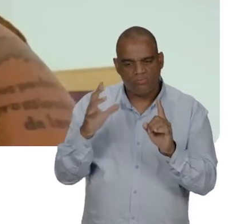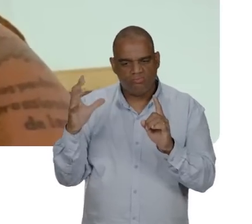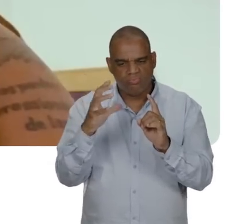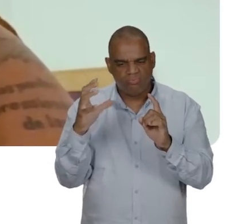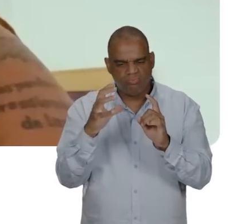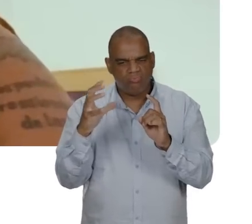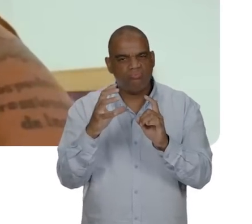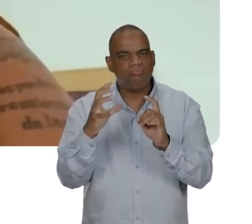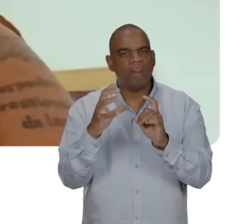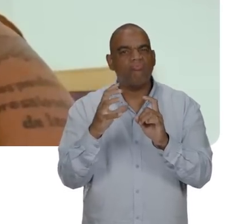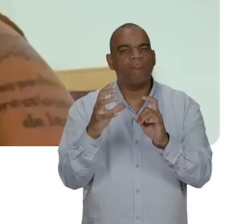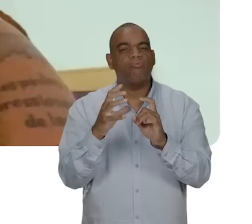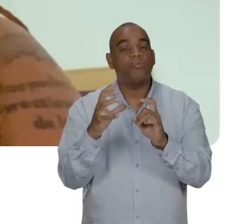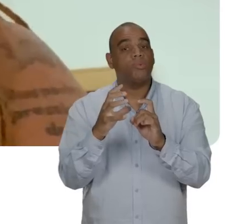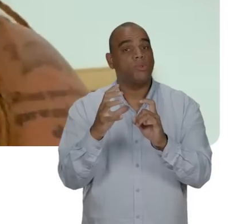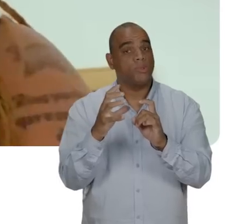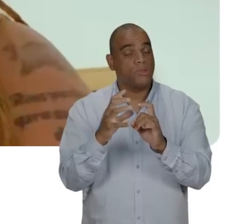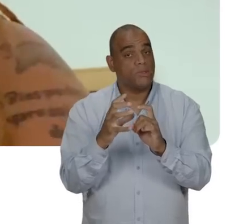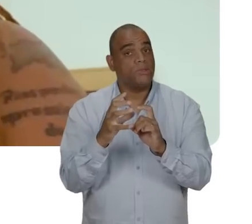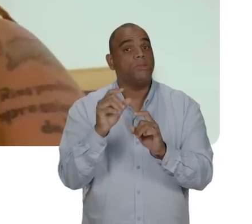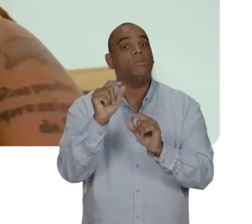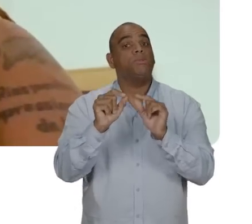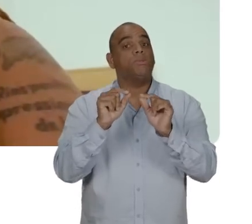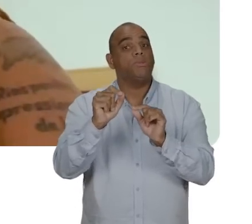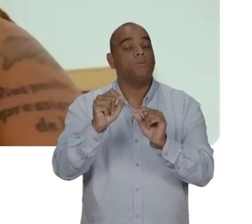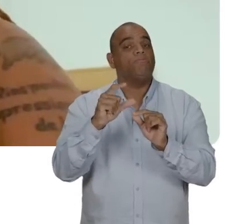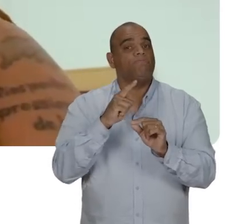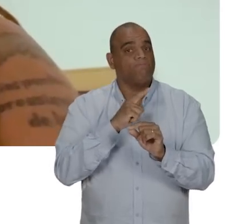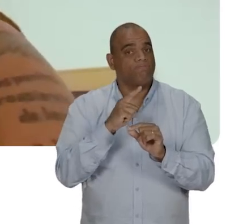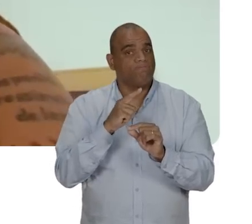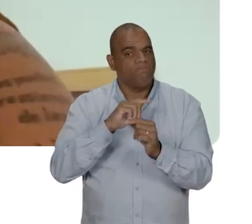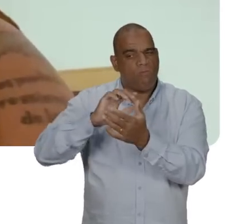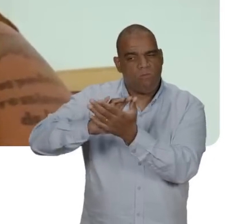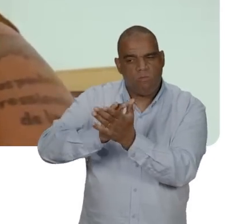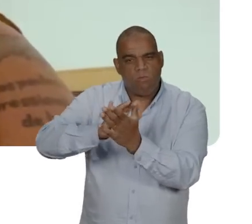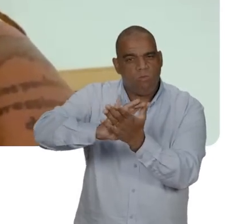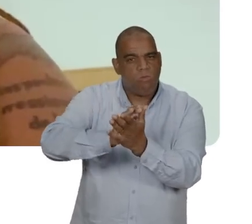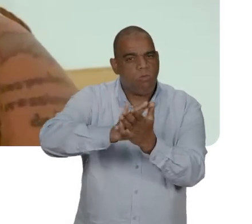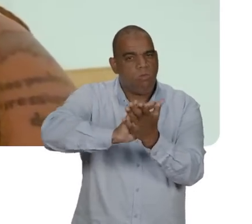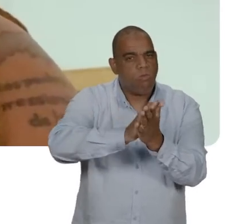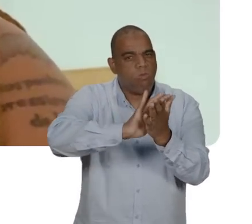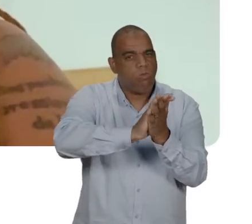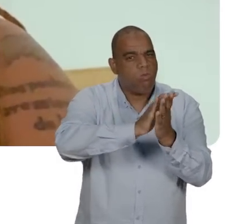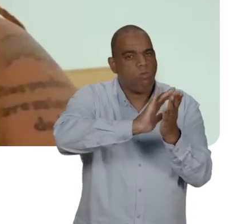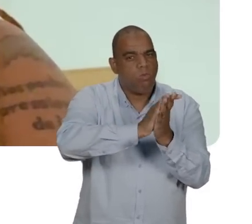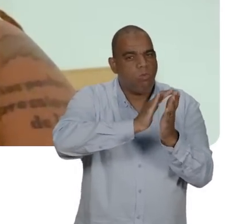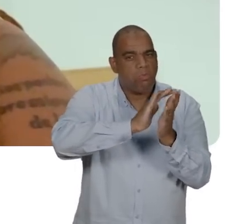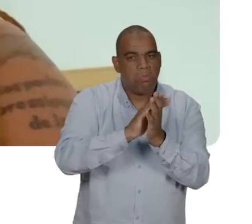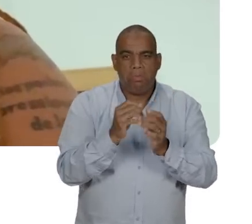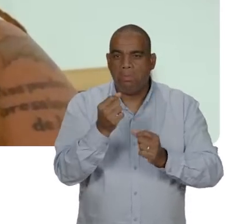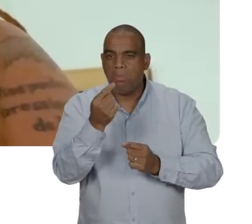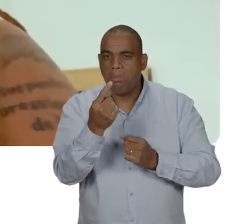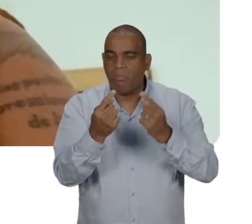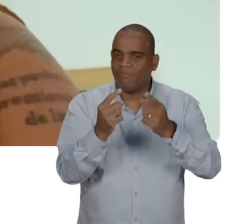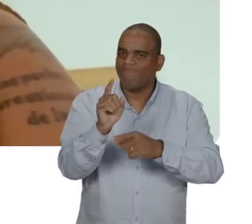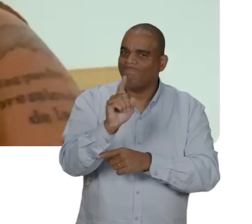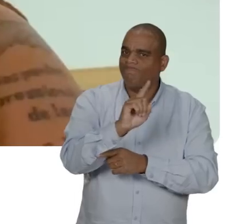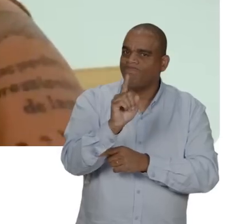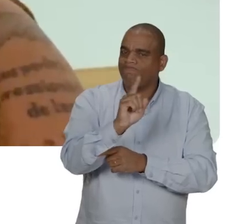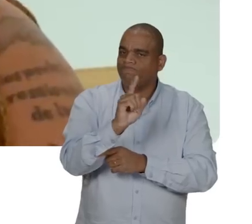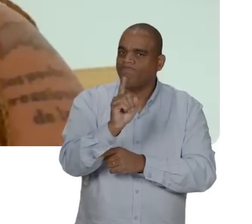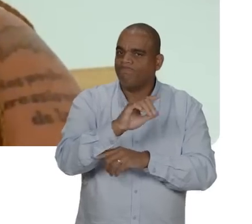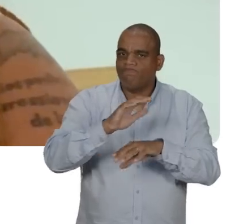espaços, não consigam fazer essa disputa, porque a violência política de gênero e raça, ela não está conectada só a uma ação que é colocada,